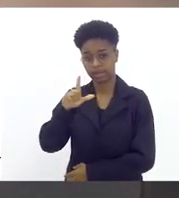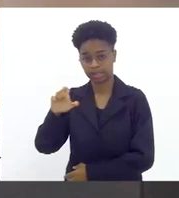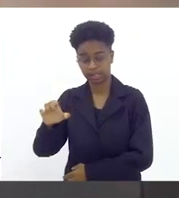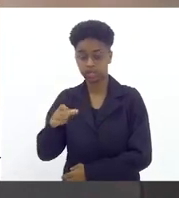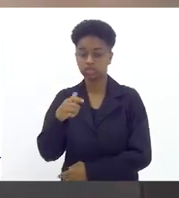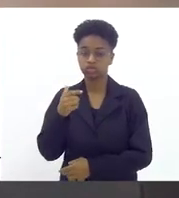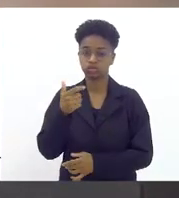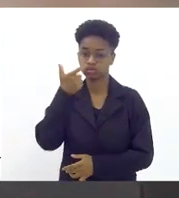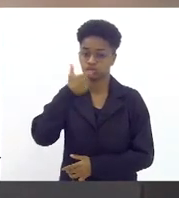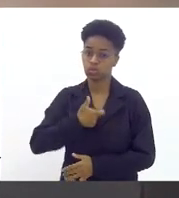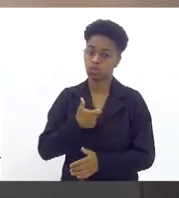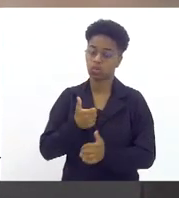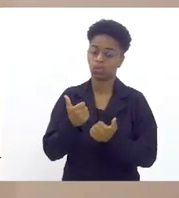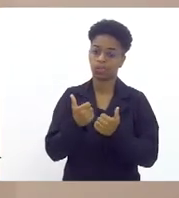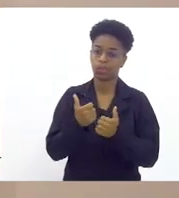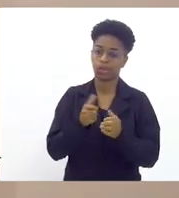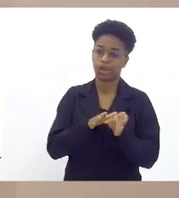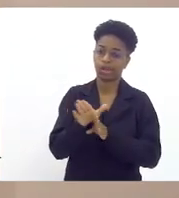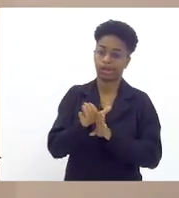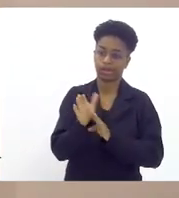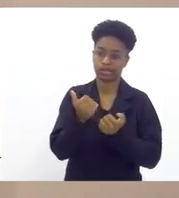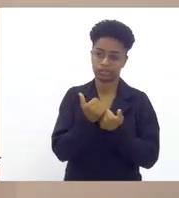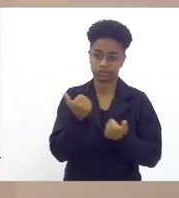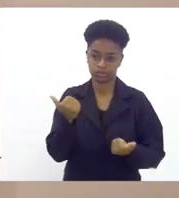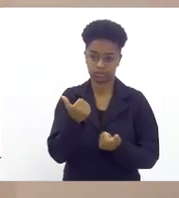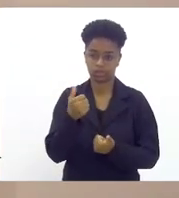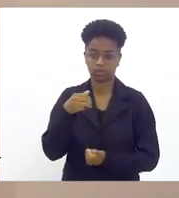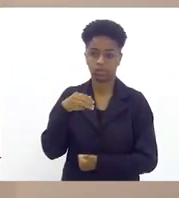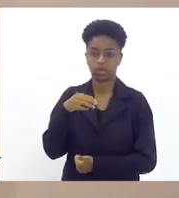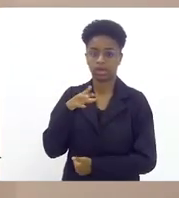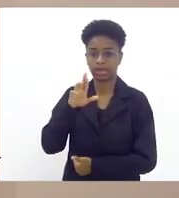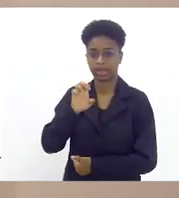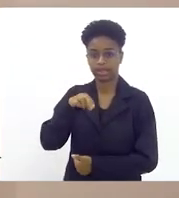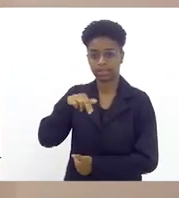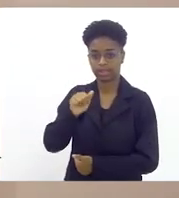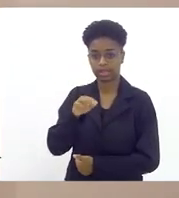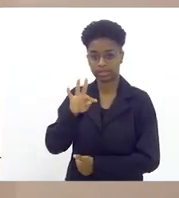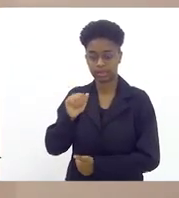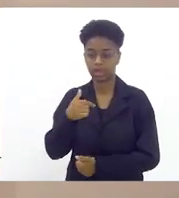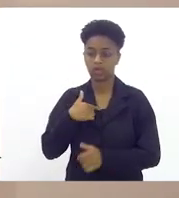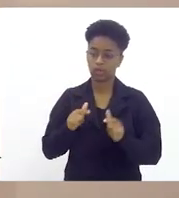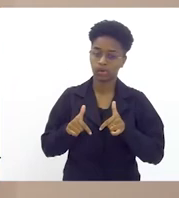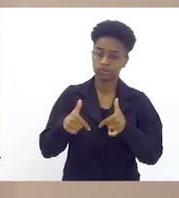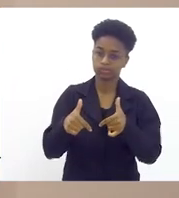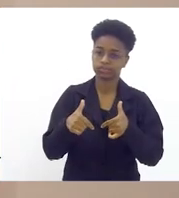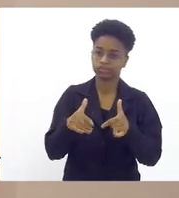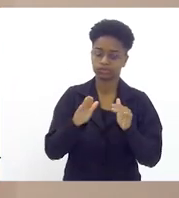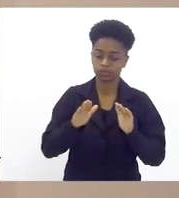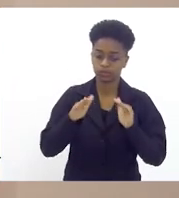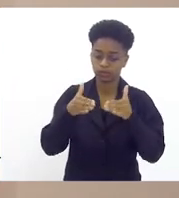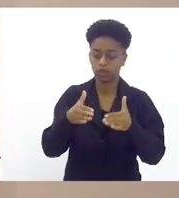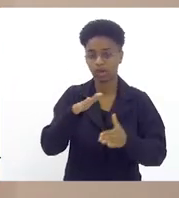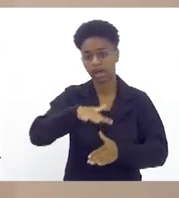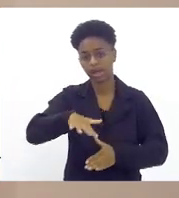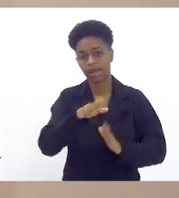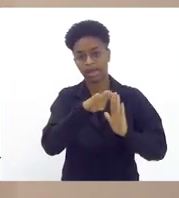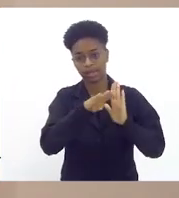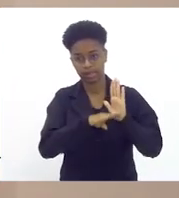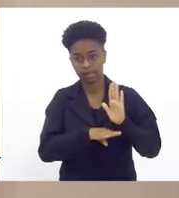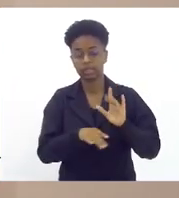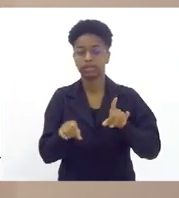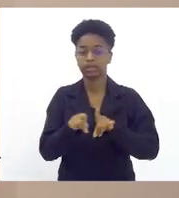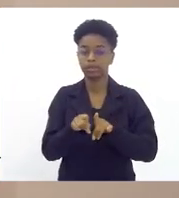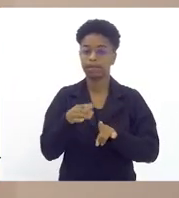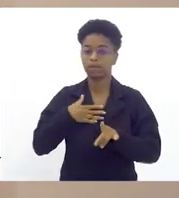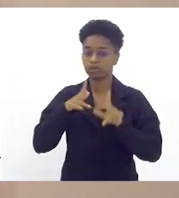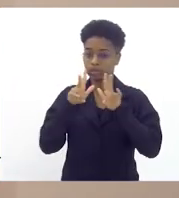Renata Souza, né, trabalho junto com a Mayara Fafine na pauta LGBT do mandato, né, no meu caso, LGBT, interseccionalidade